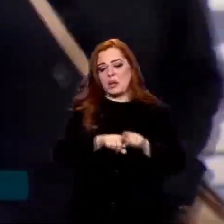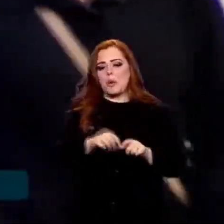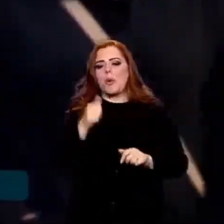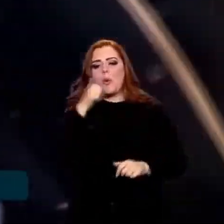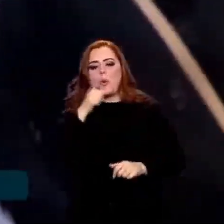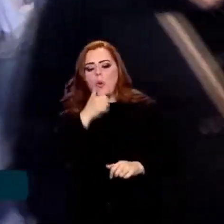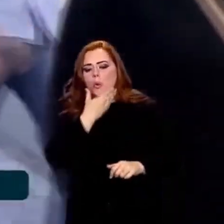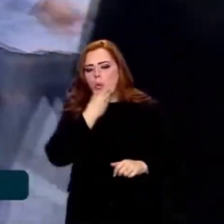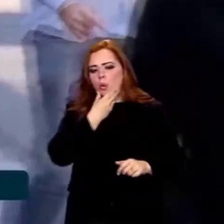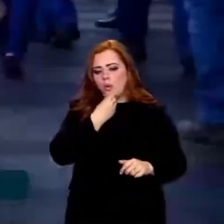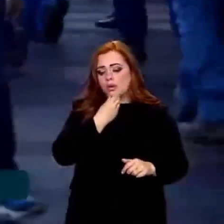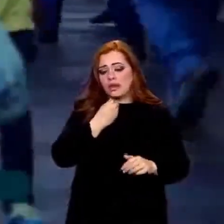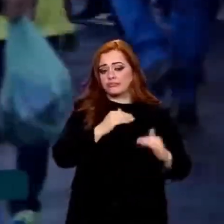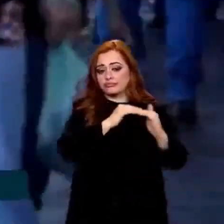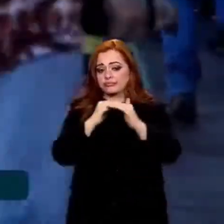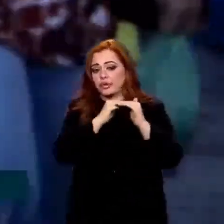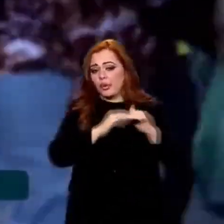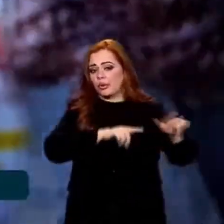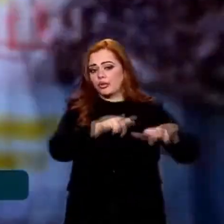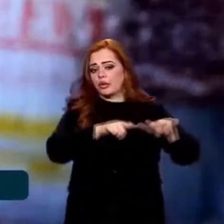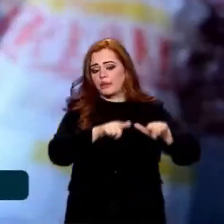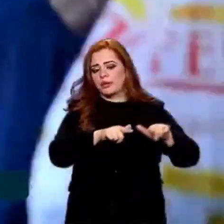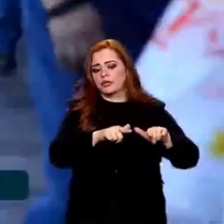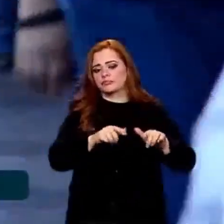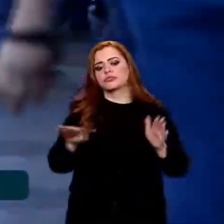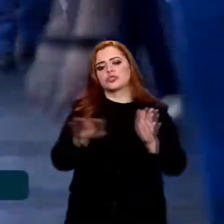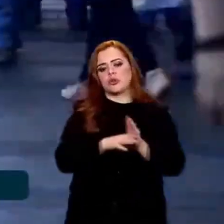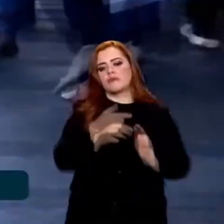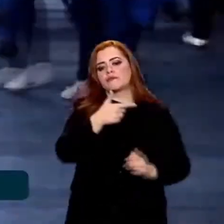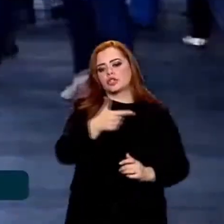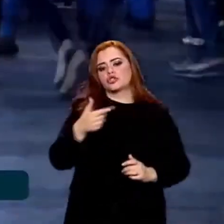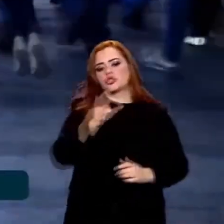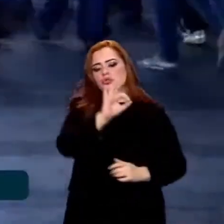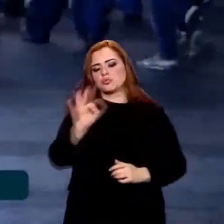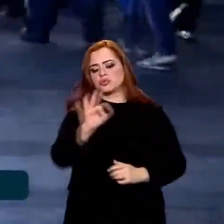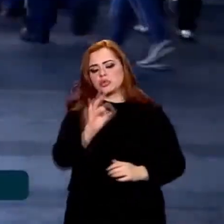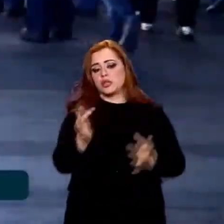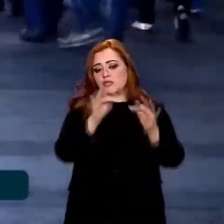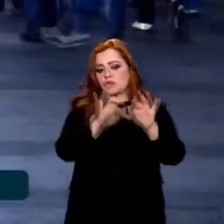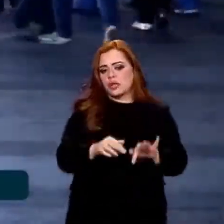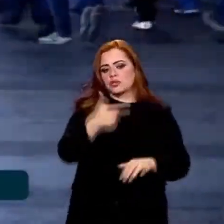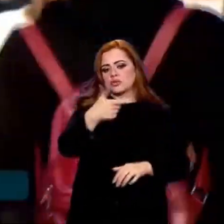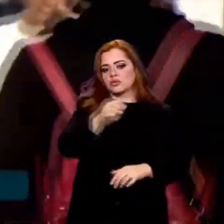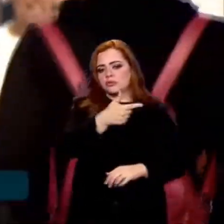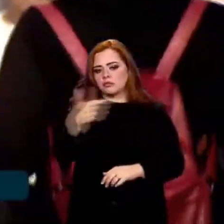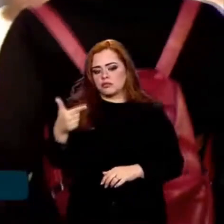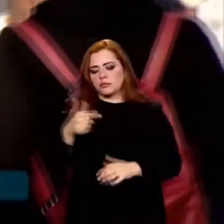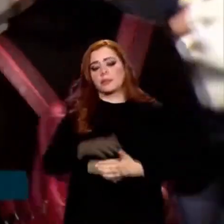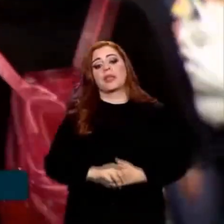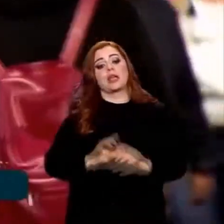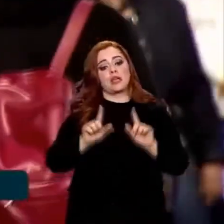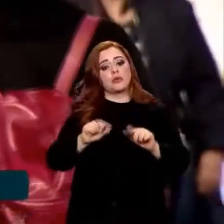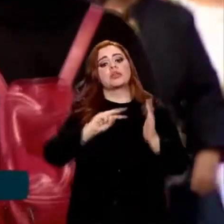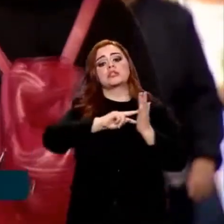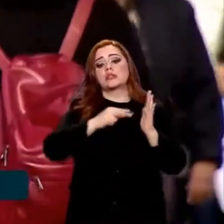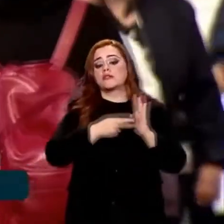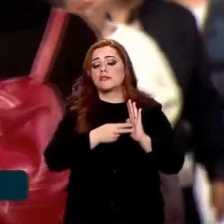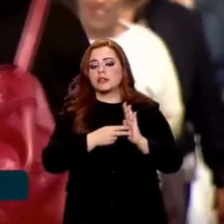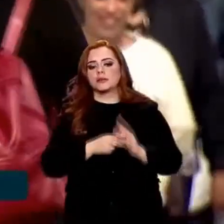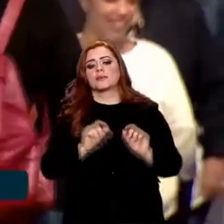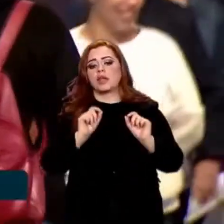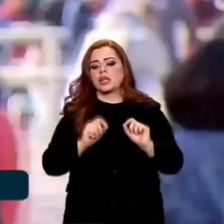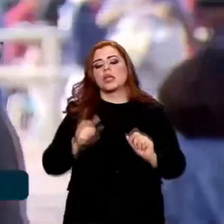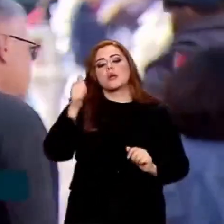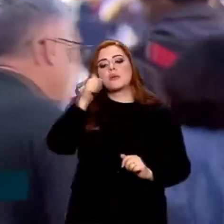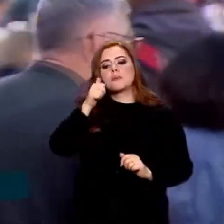tenham sede filial ou representação no Brasil a regulamentação prevê que as empresas divulguem em suas